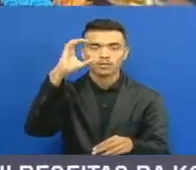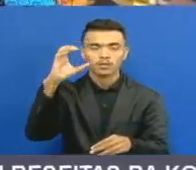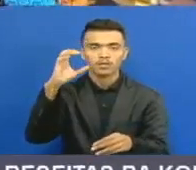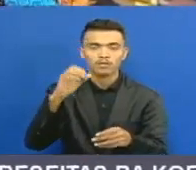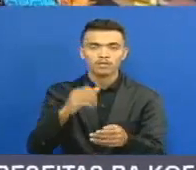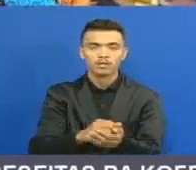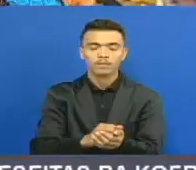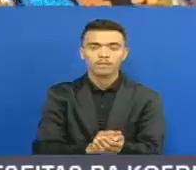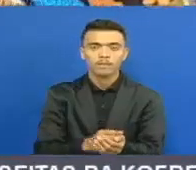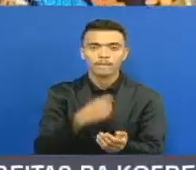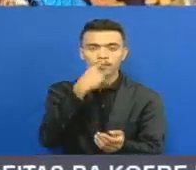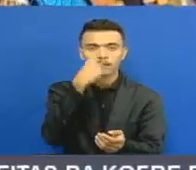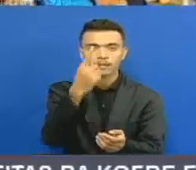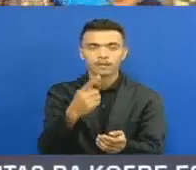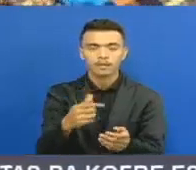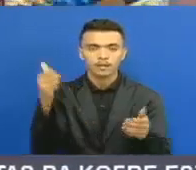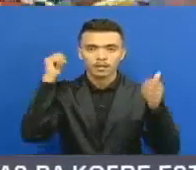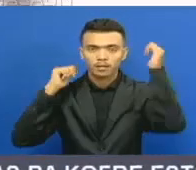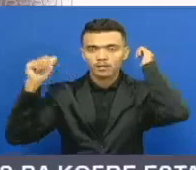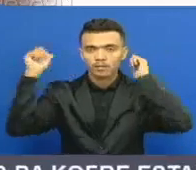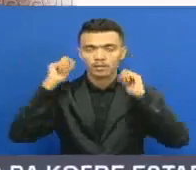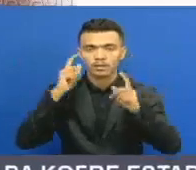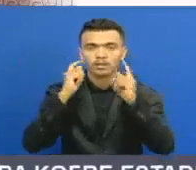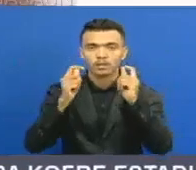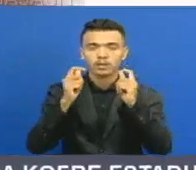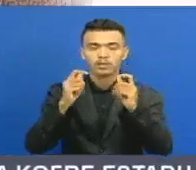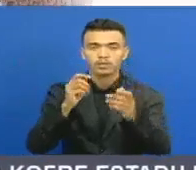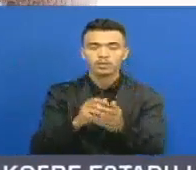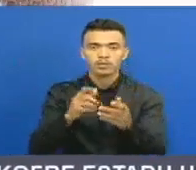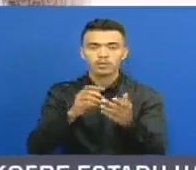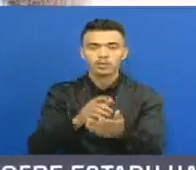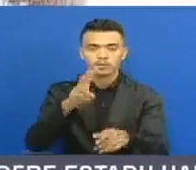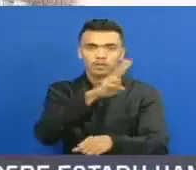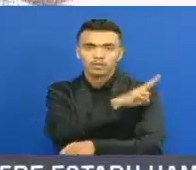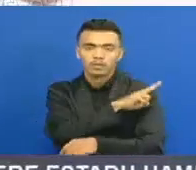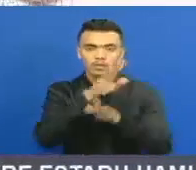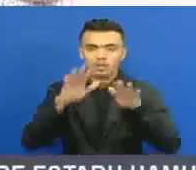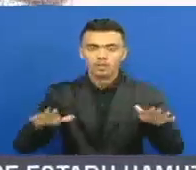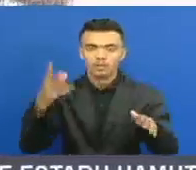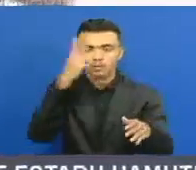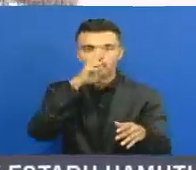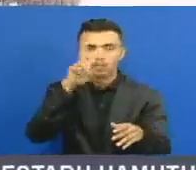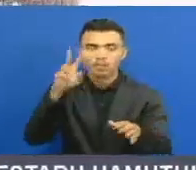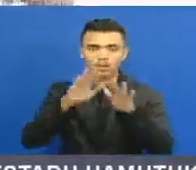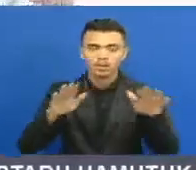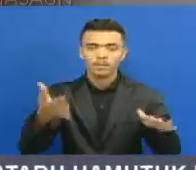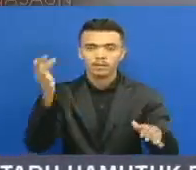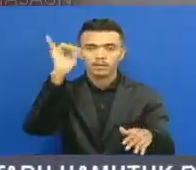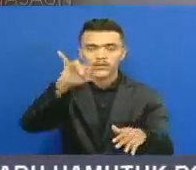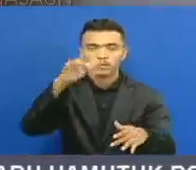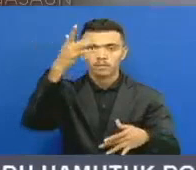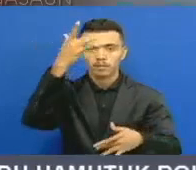Fund Judite Fontes atete atividade te tu vacina no sukat as balabarik sira ne atu identifica la barik sira ne be